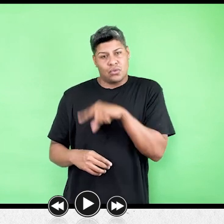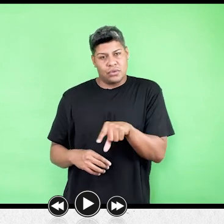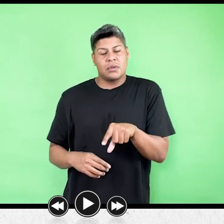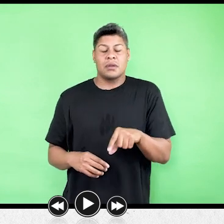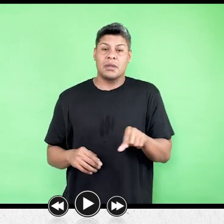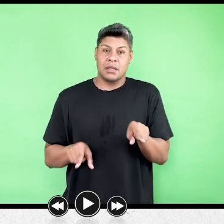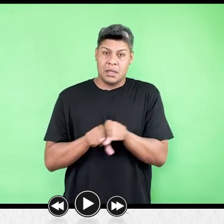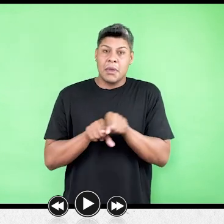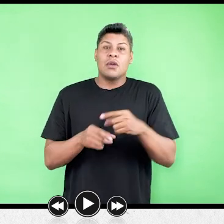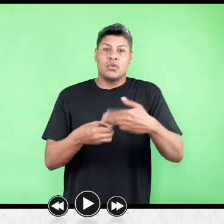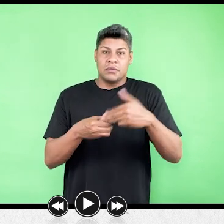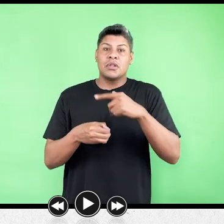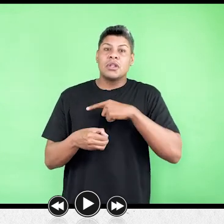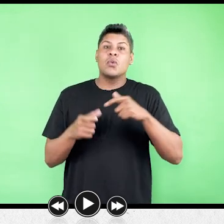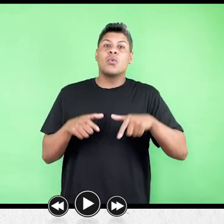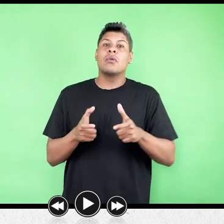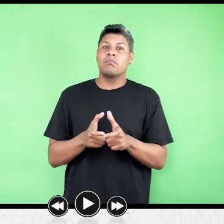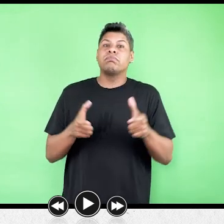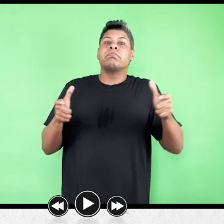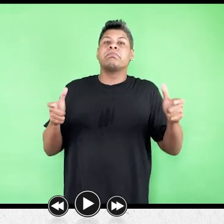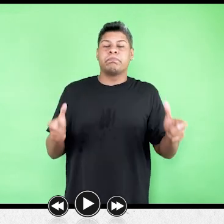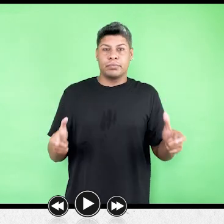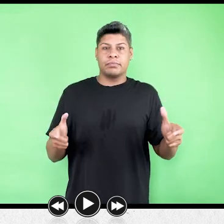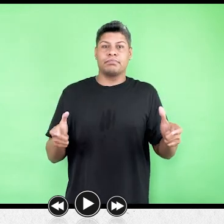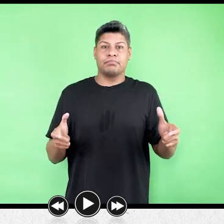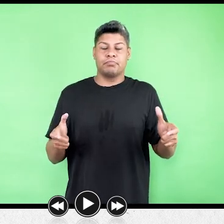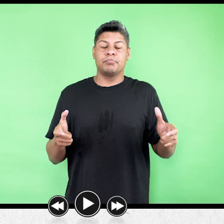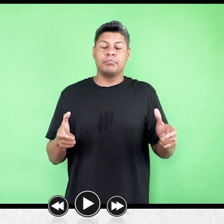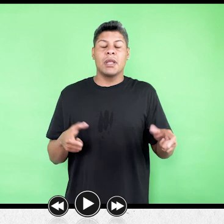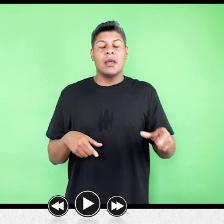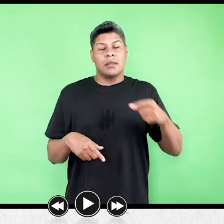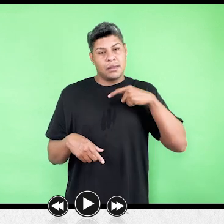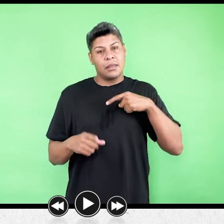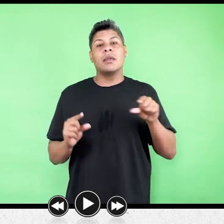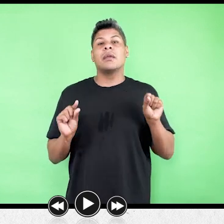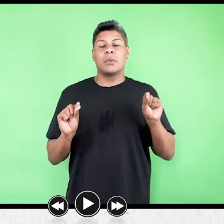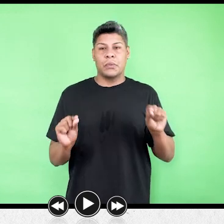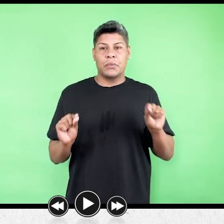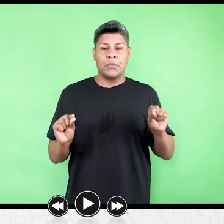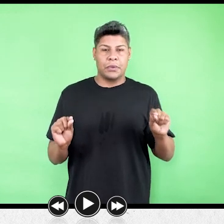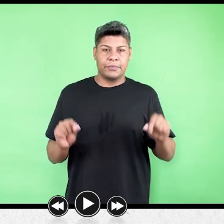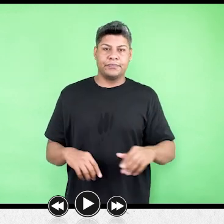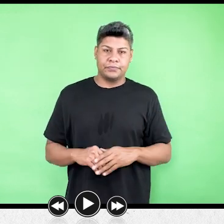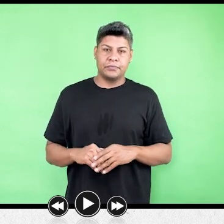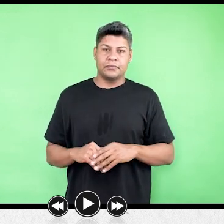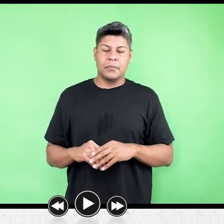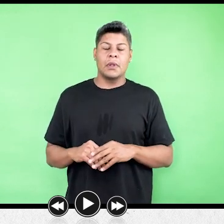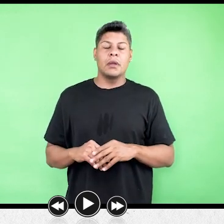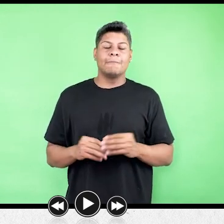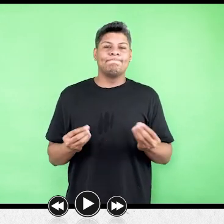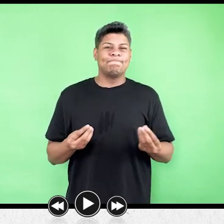onde eu consigo ter uma área grande, né, para instalar um filtro desse. Então, ele tem, né, além dessas